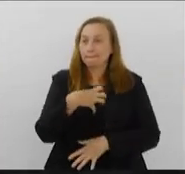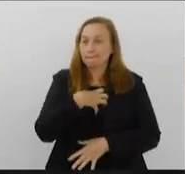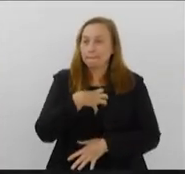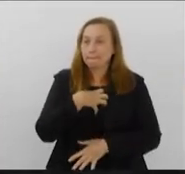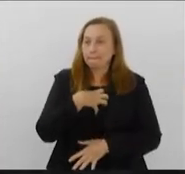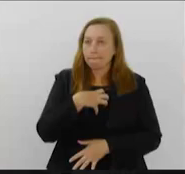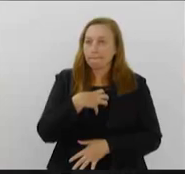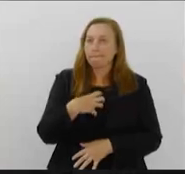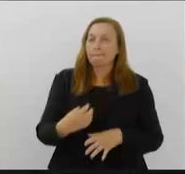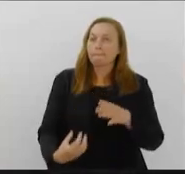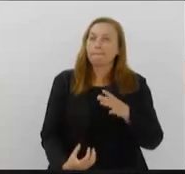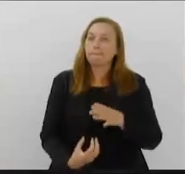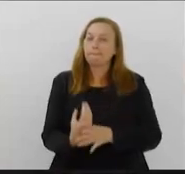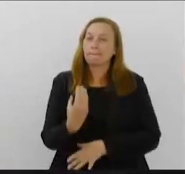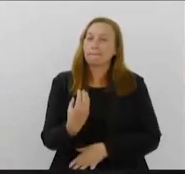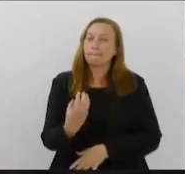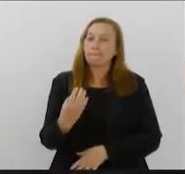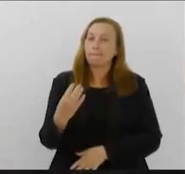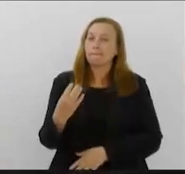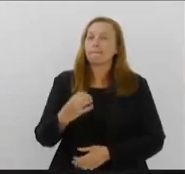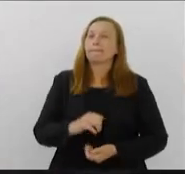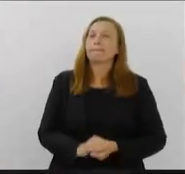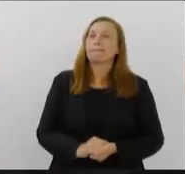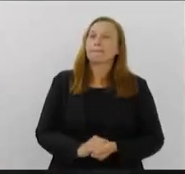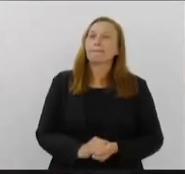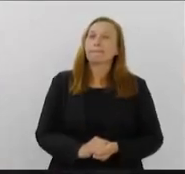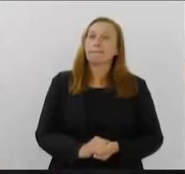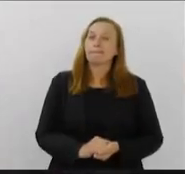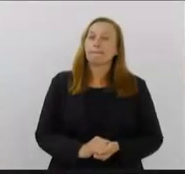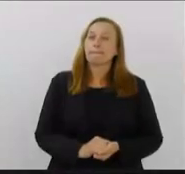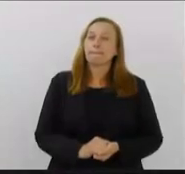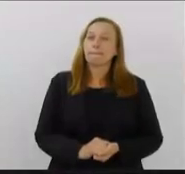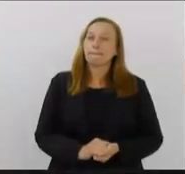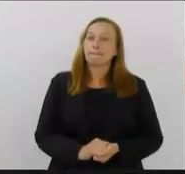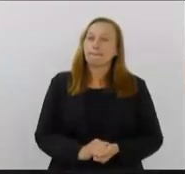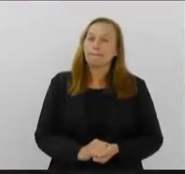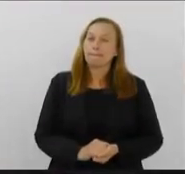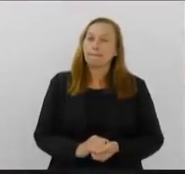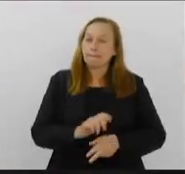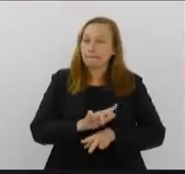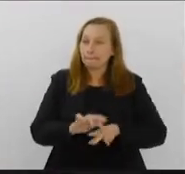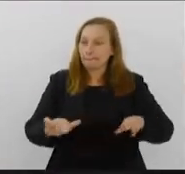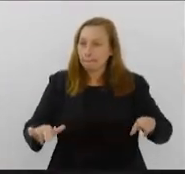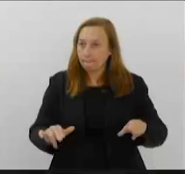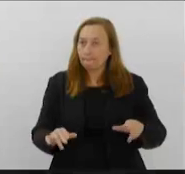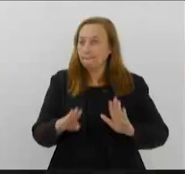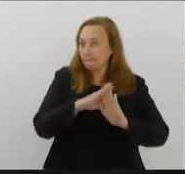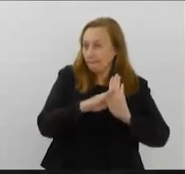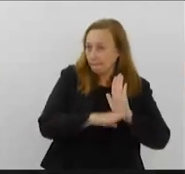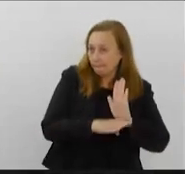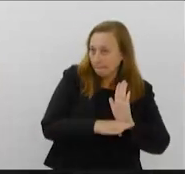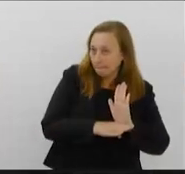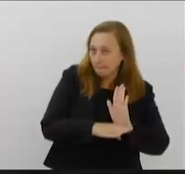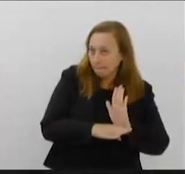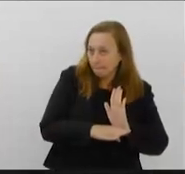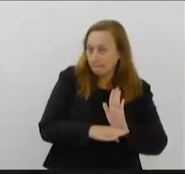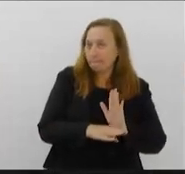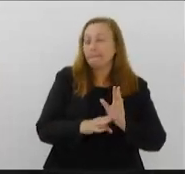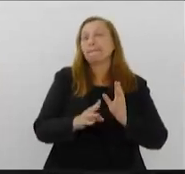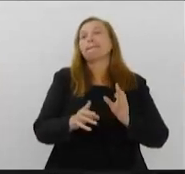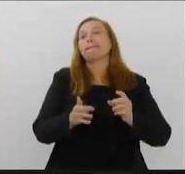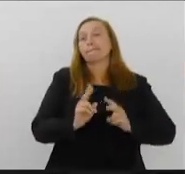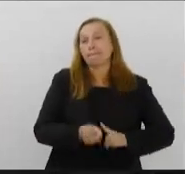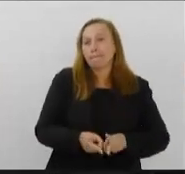da equidade. A mais flagrante das agendas que se relaciona com a agenda da